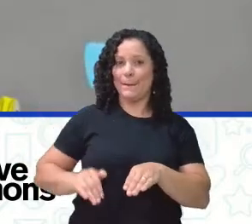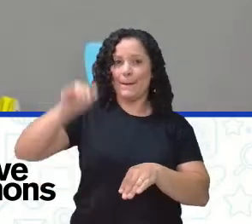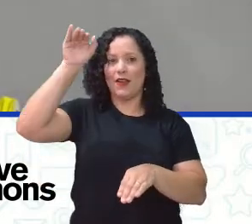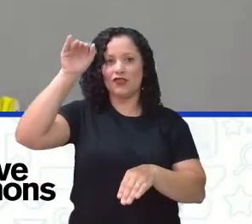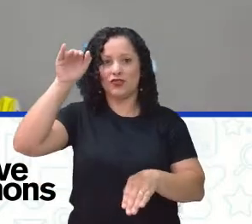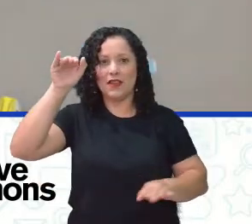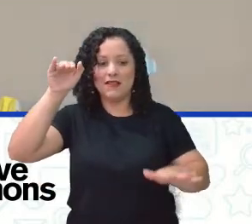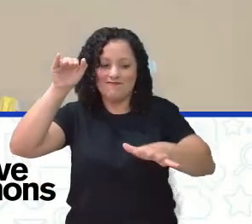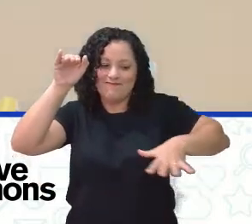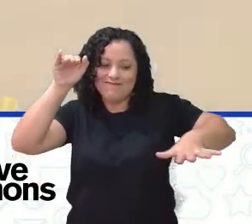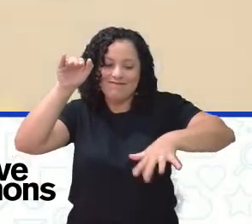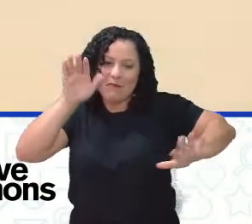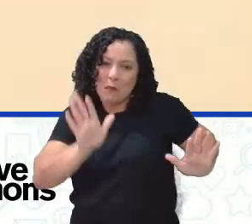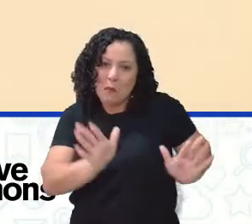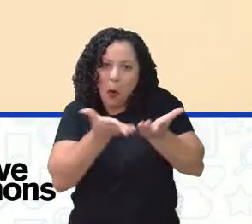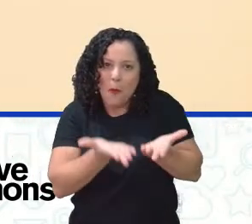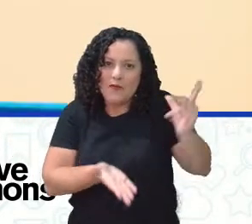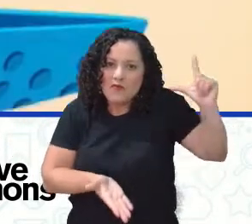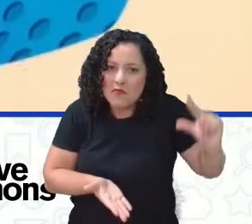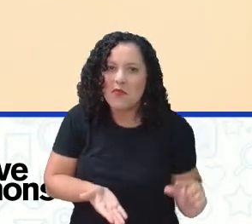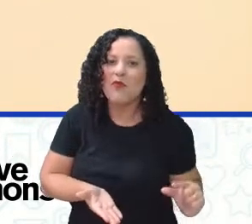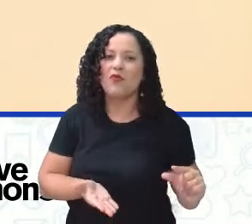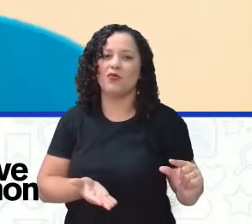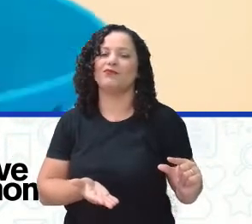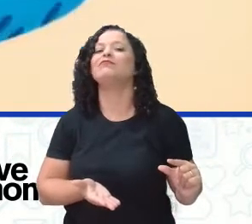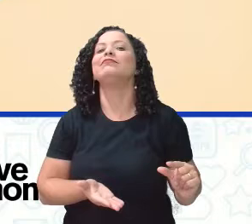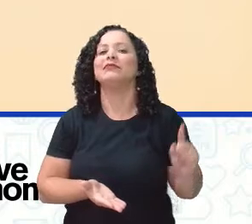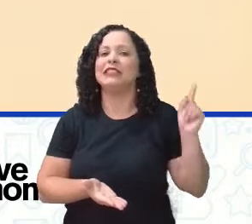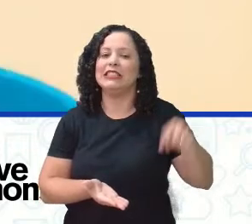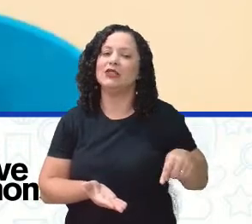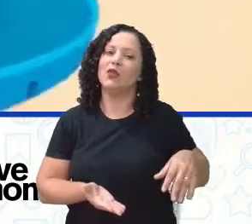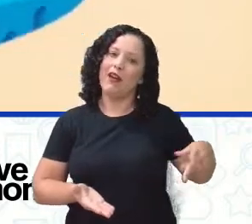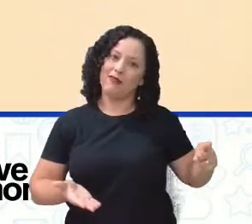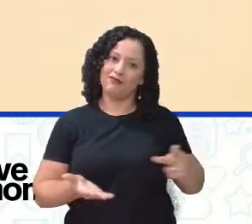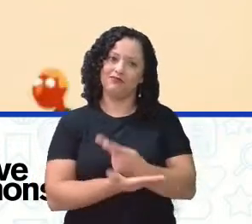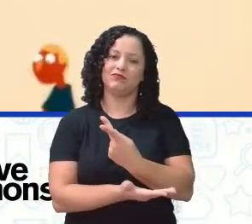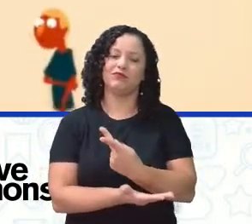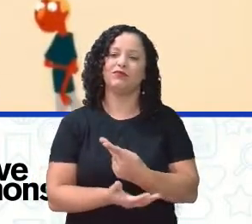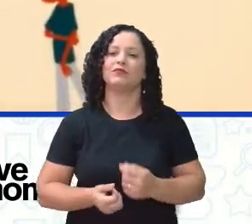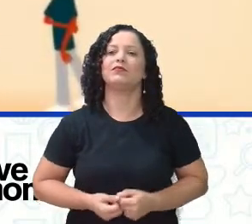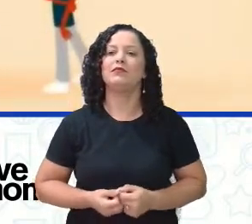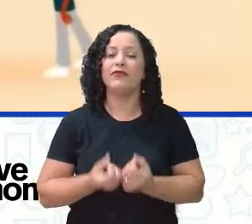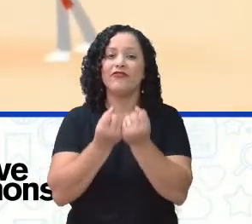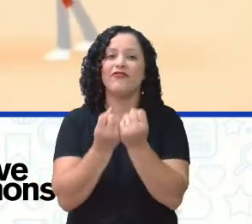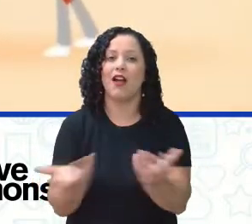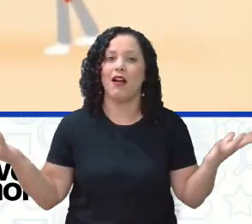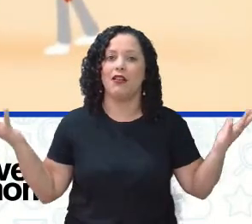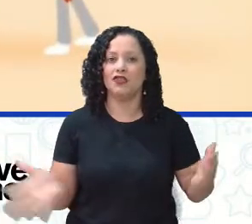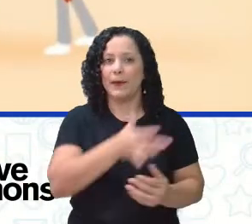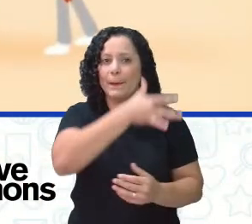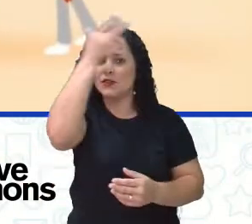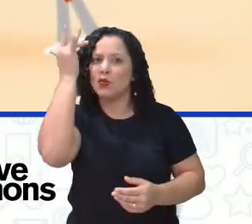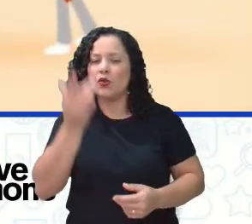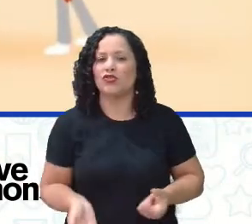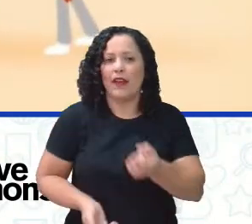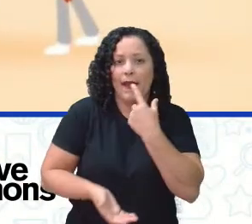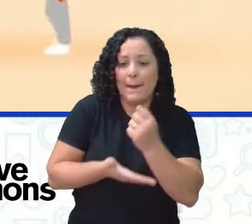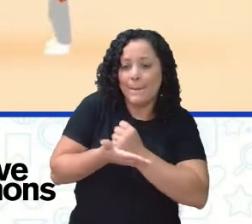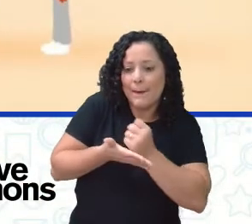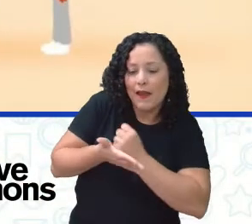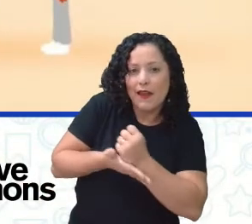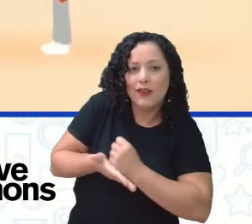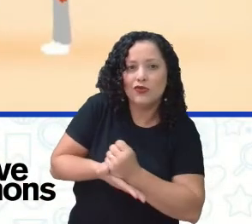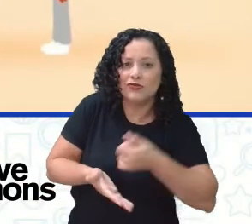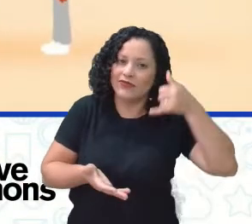tem o suficiente. Isso causa pobreza e não é justo. Milhões de pessoas não têm acesso aos remédios que poderiam